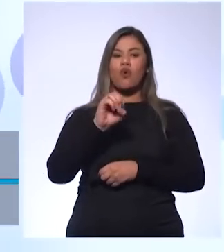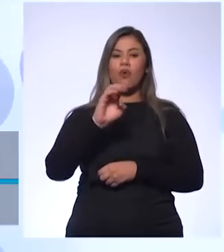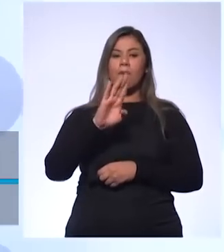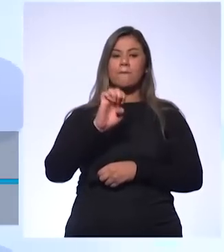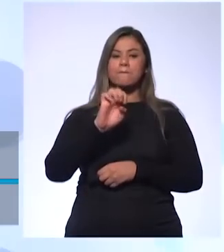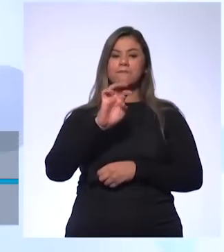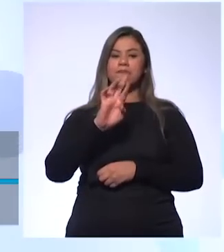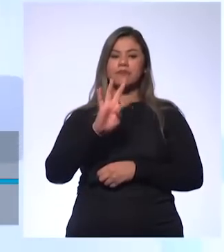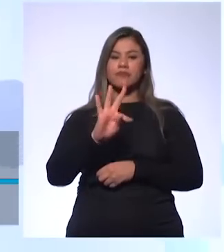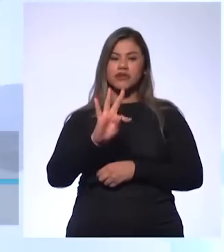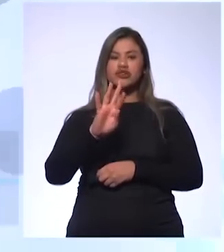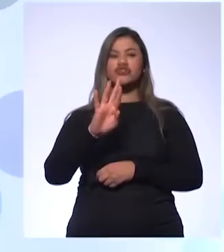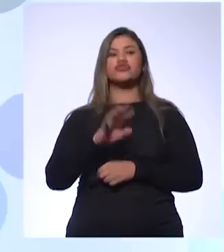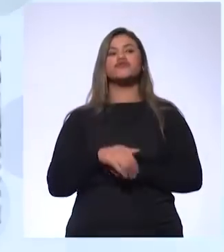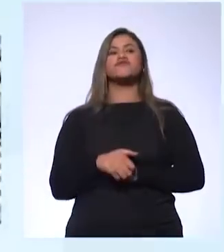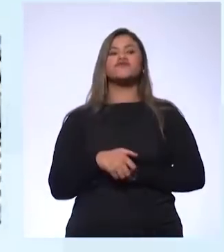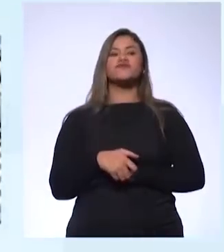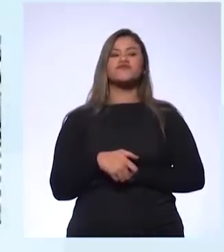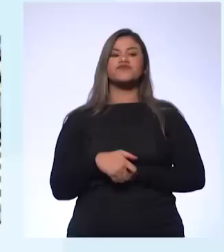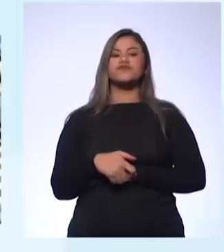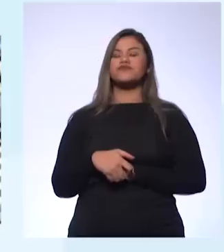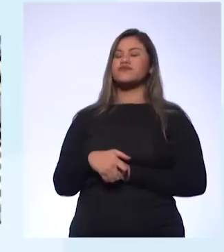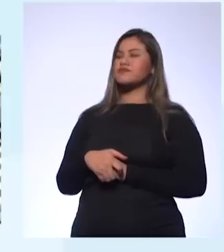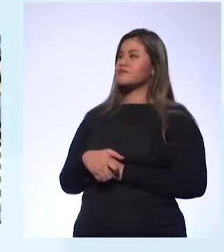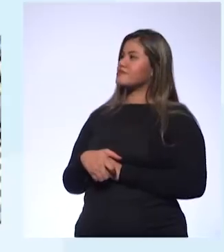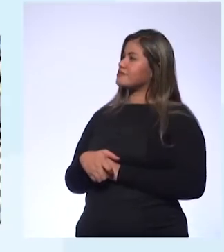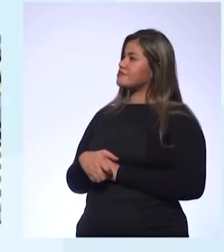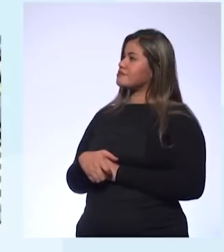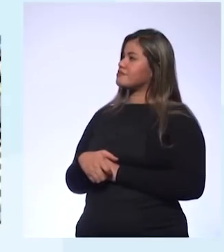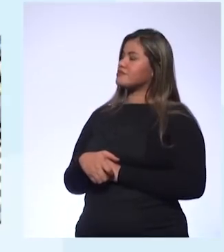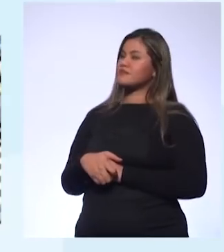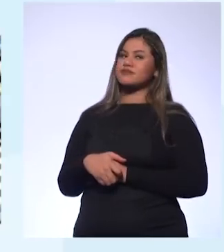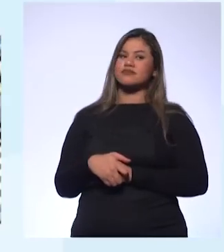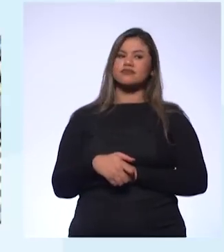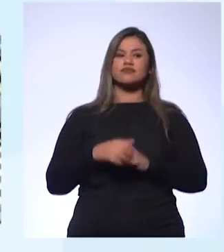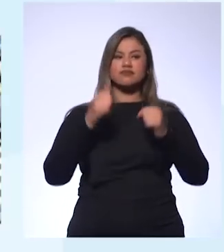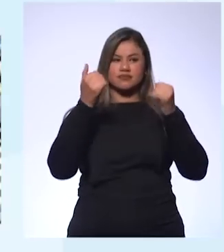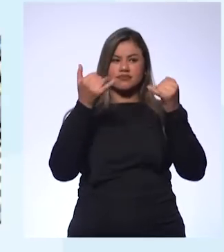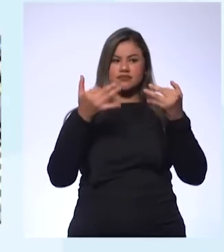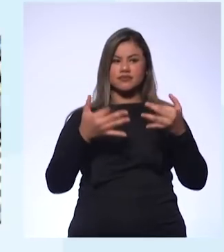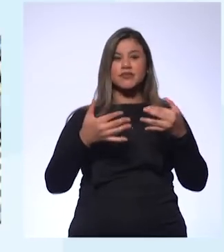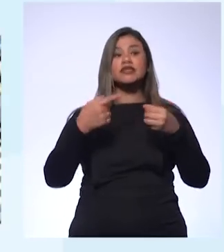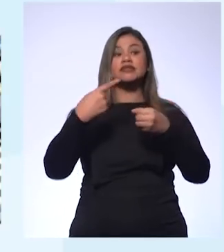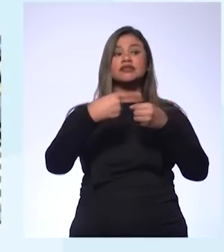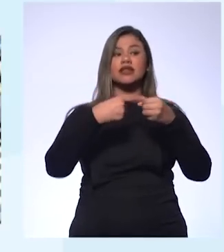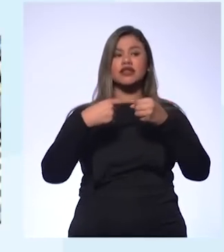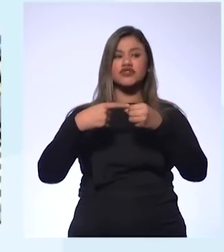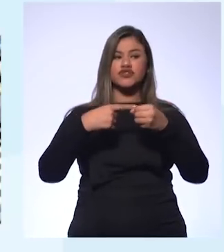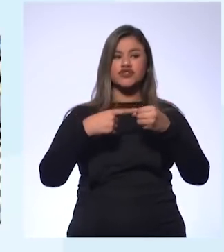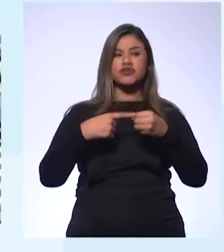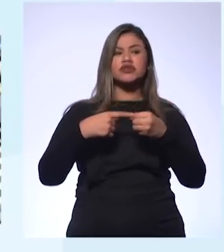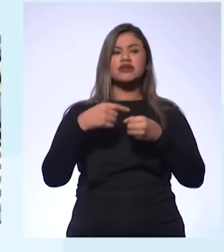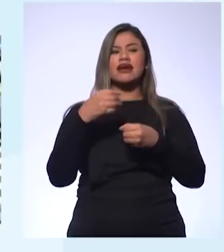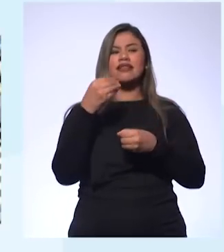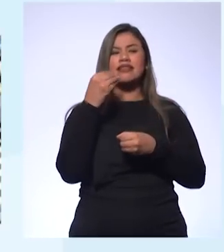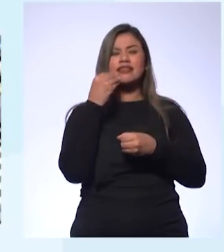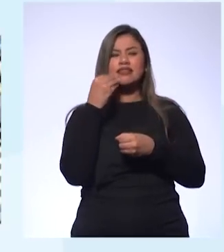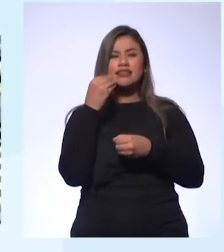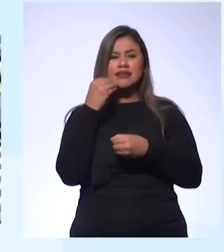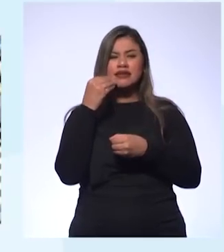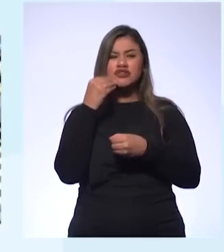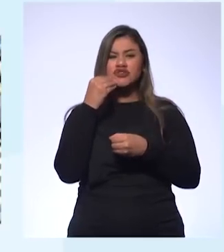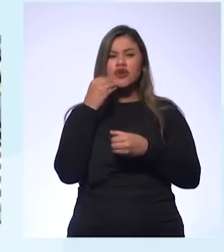Park. Ele vai dizer o seguinte, por gentileza, na tela, a cidade, olha o que ele põe na cidade. A cidade é a tentativa